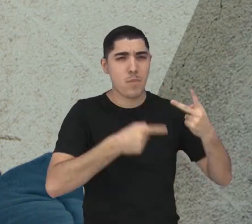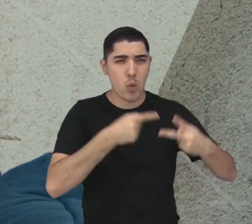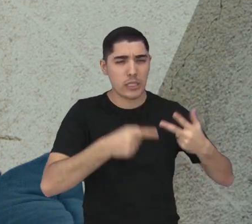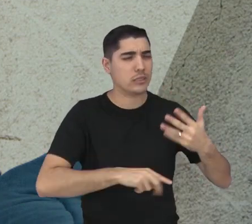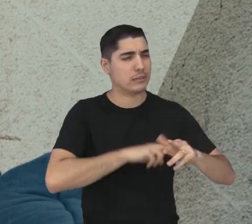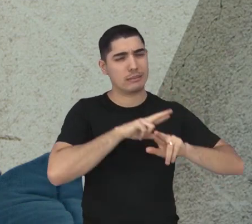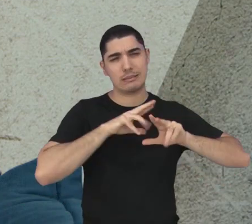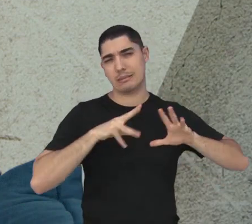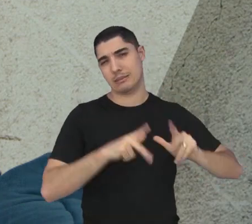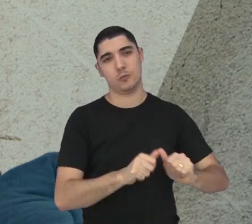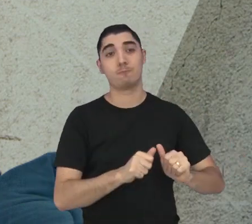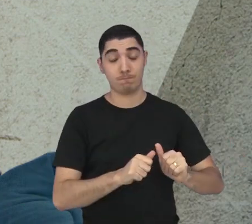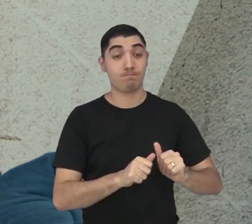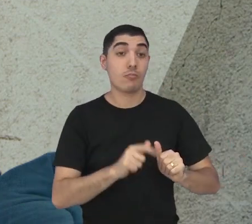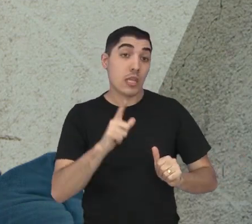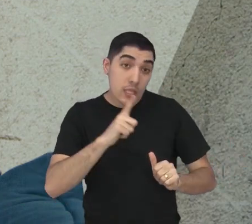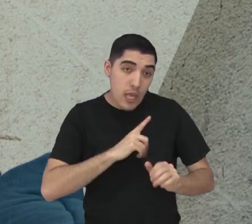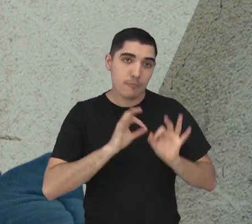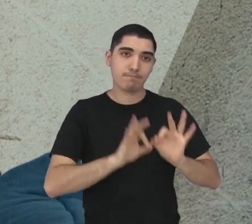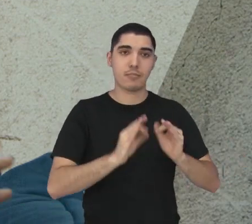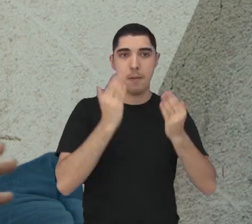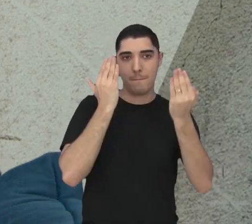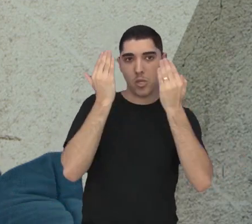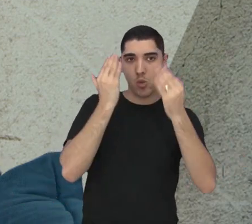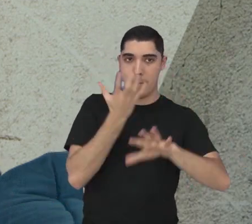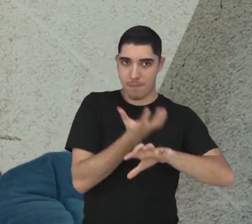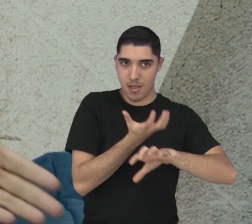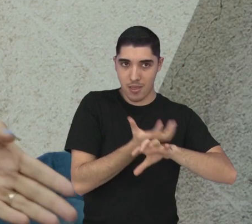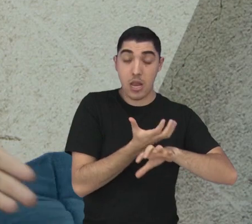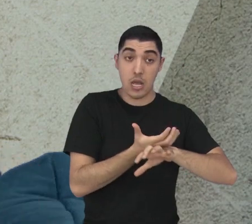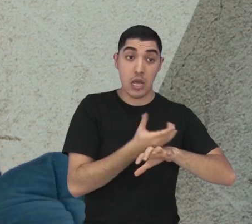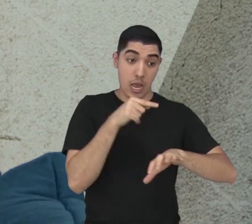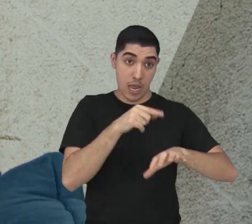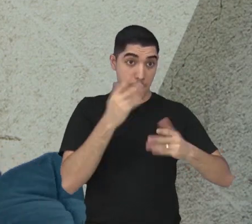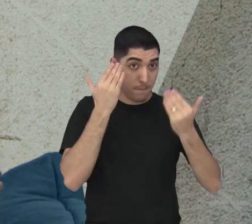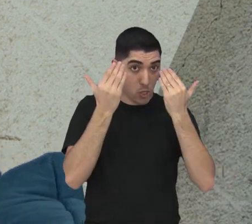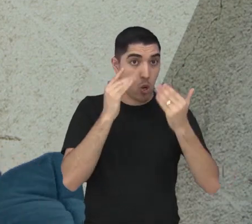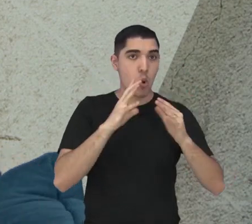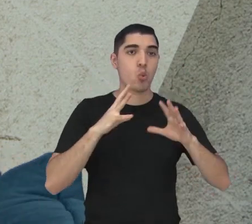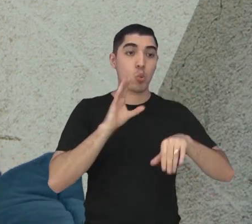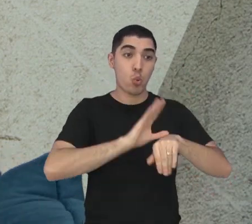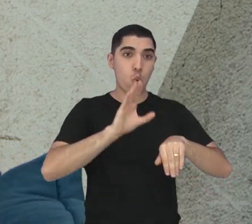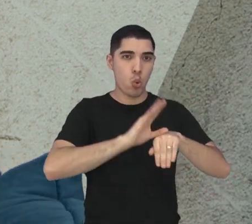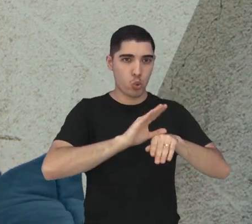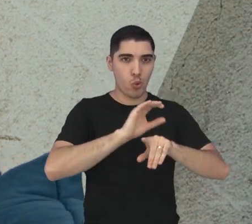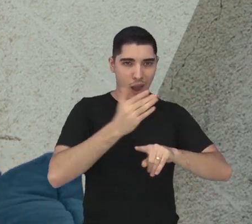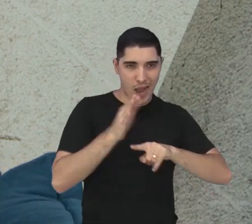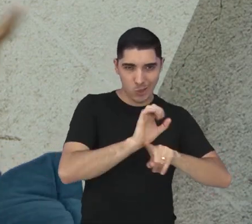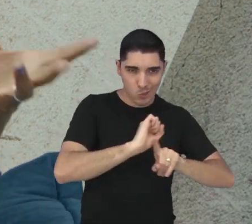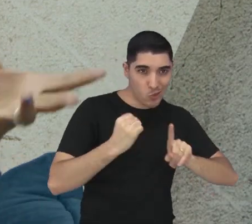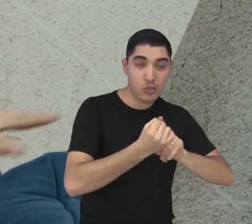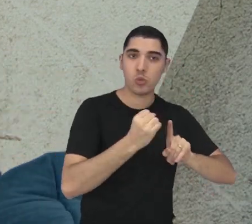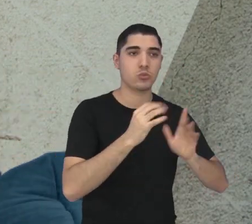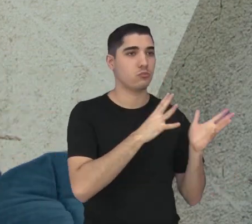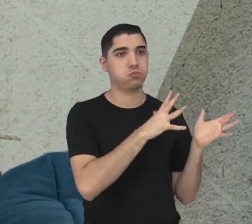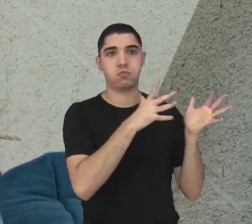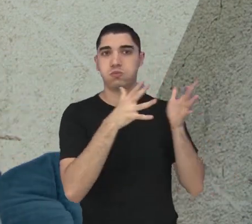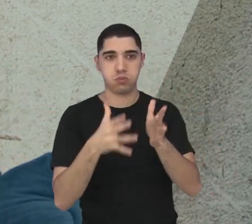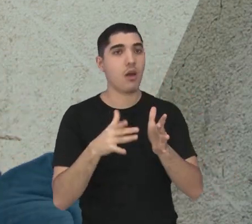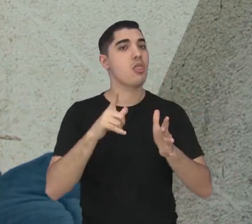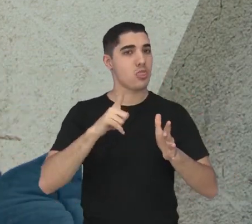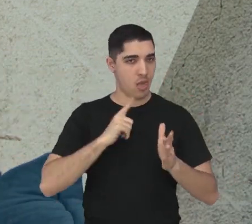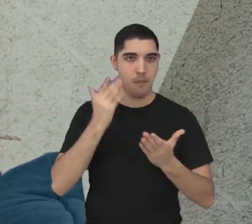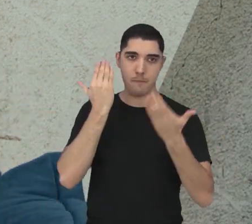da própria profissão, da história da profissão, e tem a psicologia. A psicologia tem durante todo o curso. Nós precisamos ter uma noção,